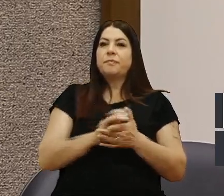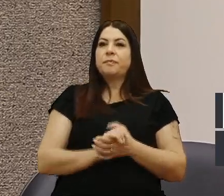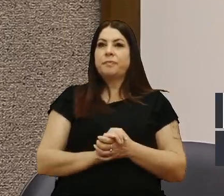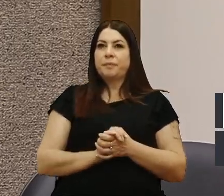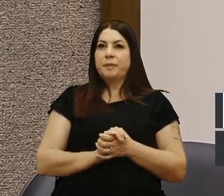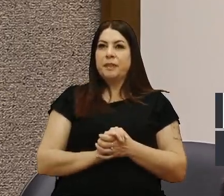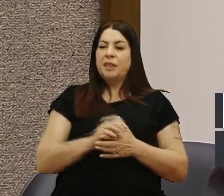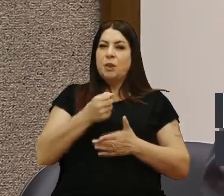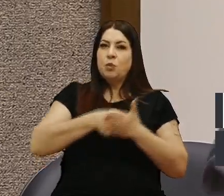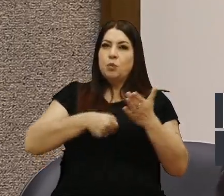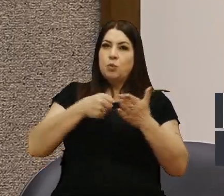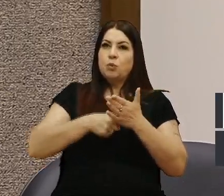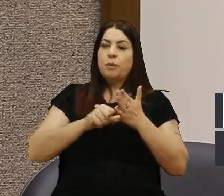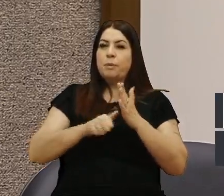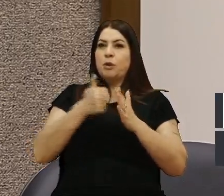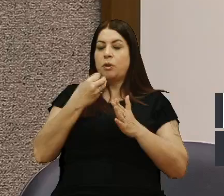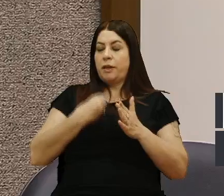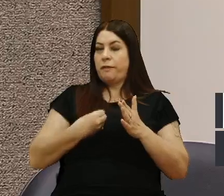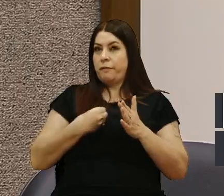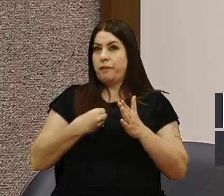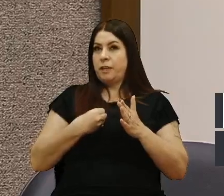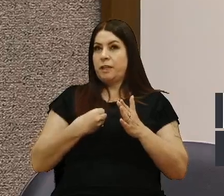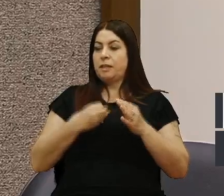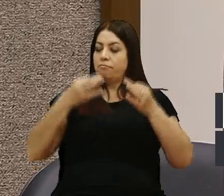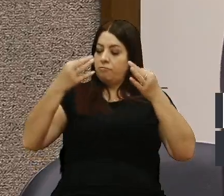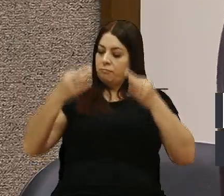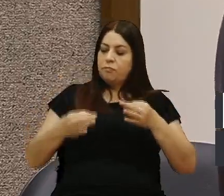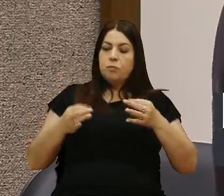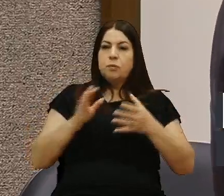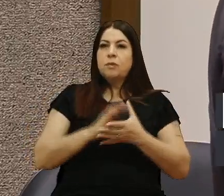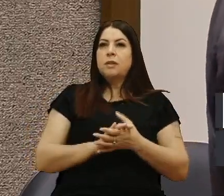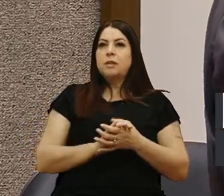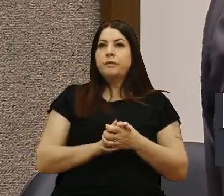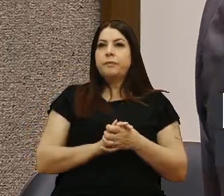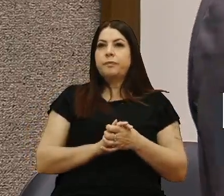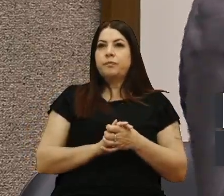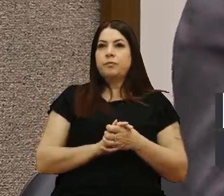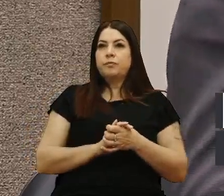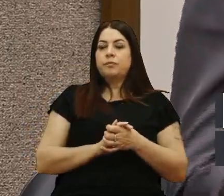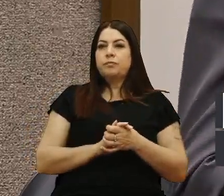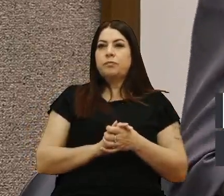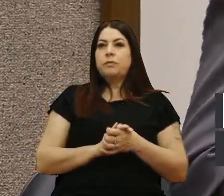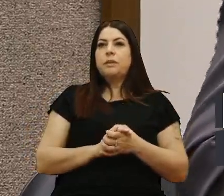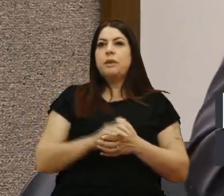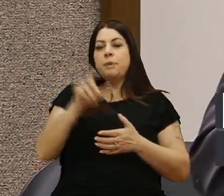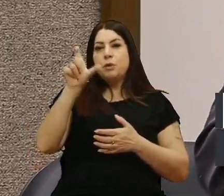nessa luta para melhorar a vida, dignidade, né, de